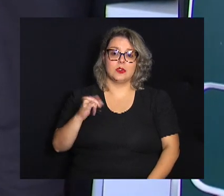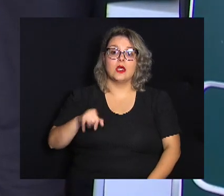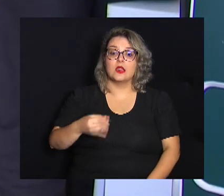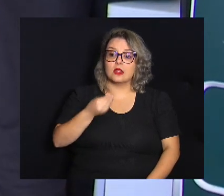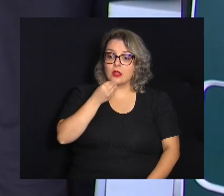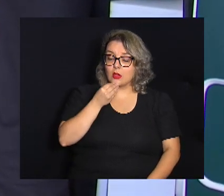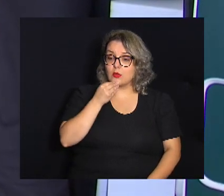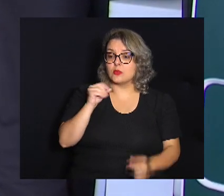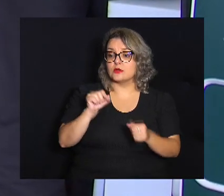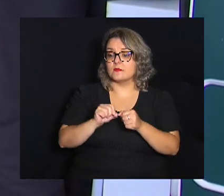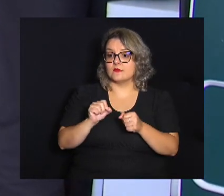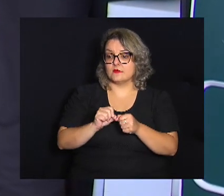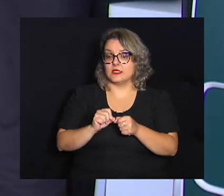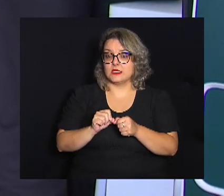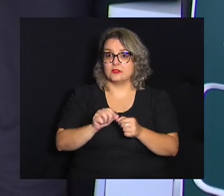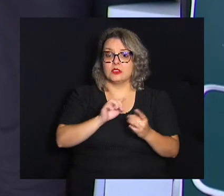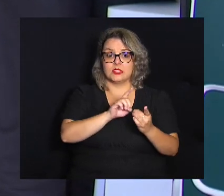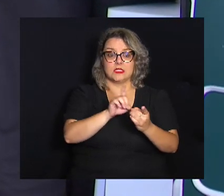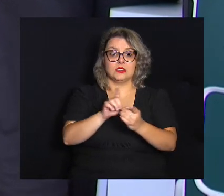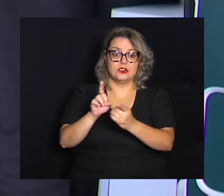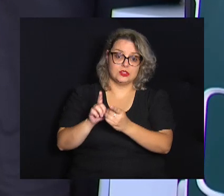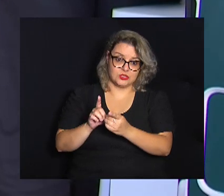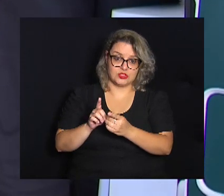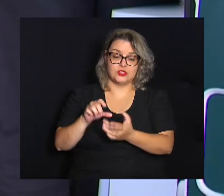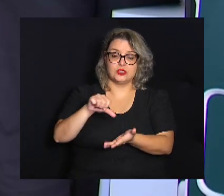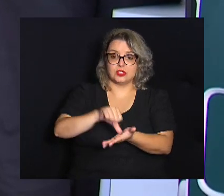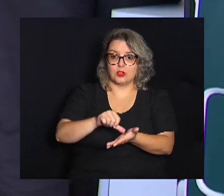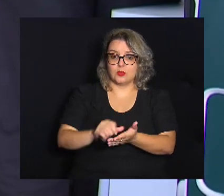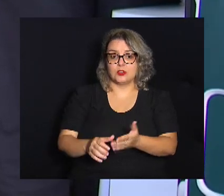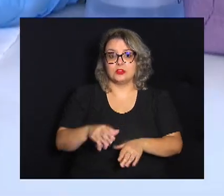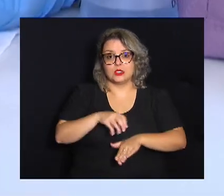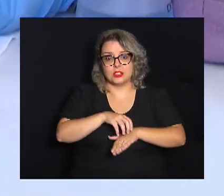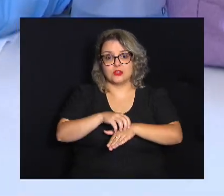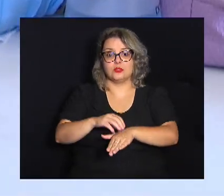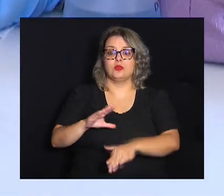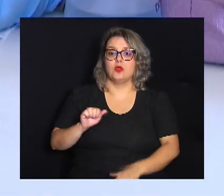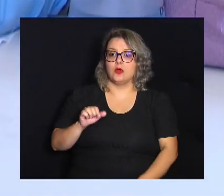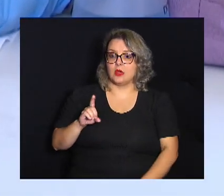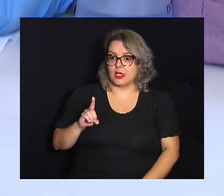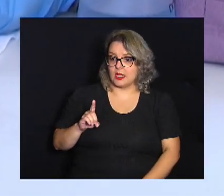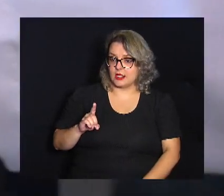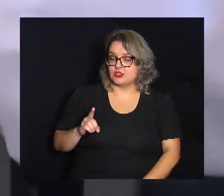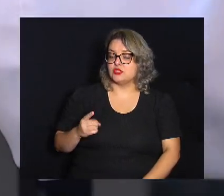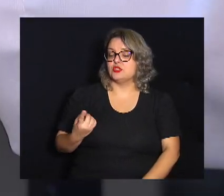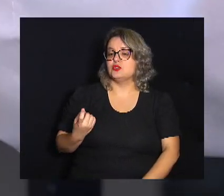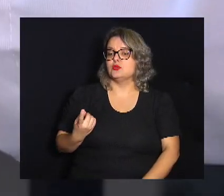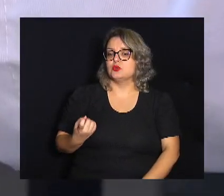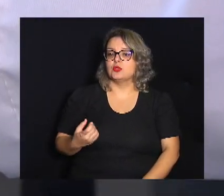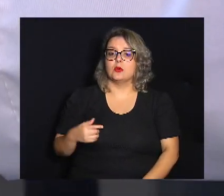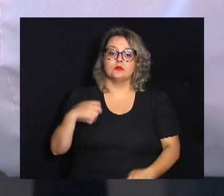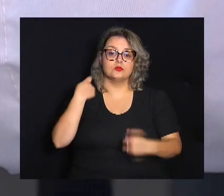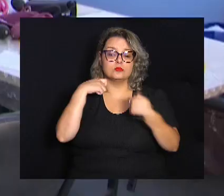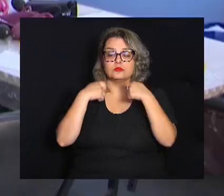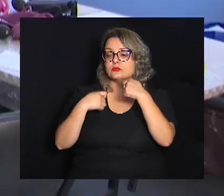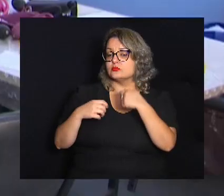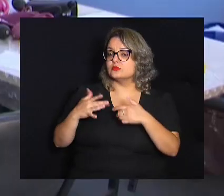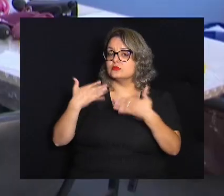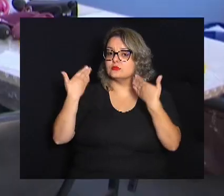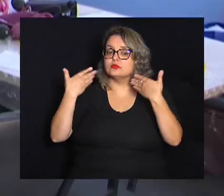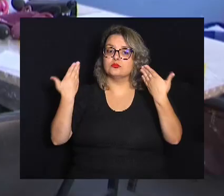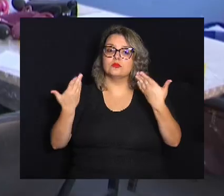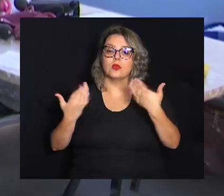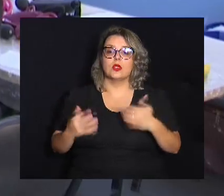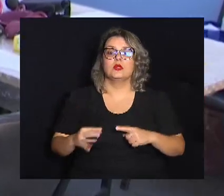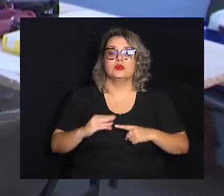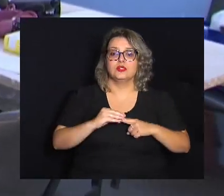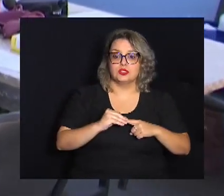foram realizados atendimentos na unidade móvel do CadÚnico, serviço de beleza e exames de glicemia,